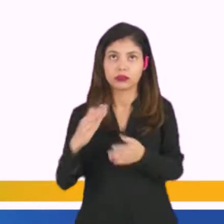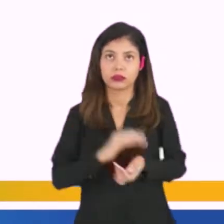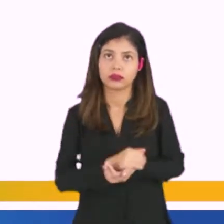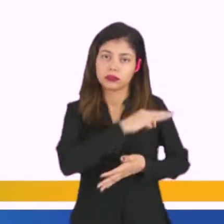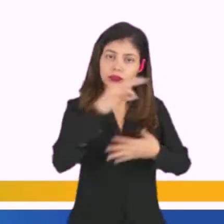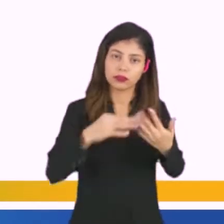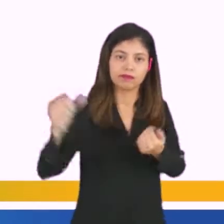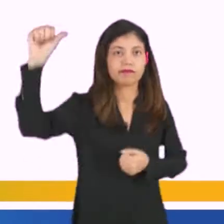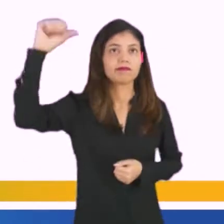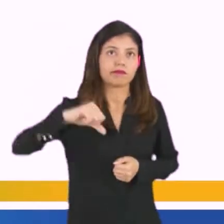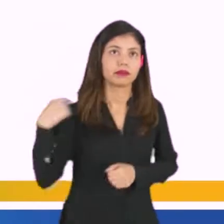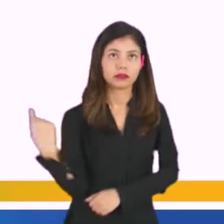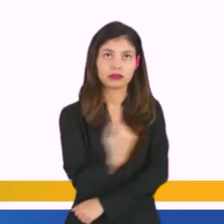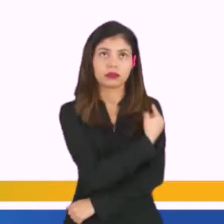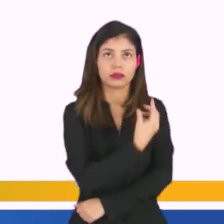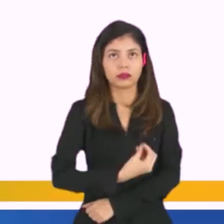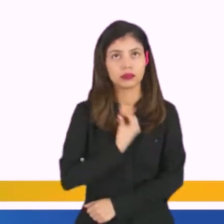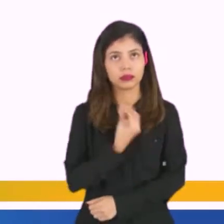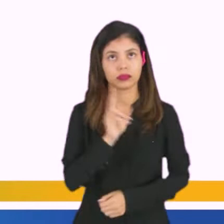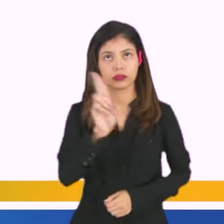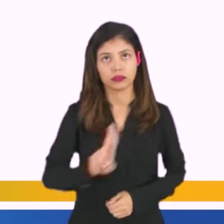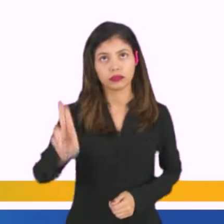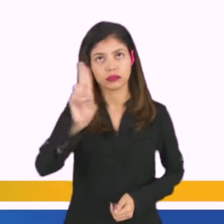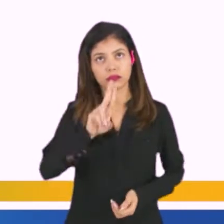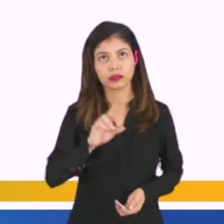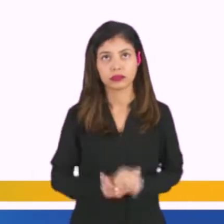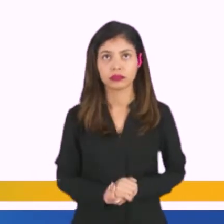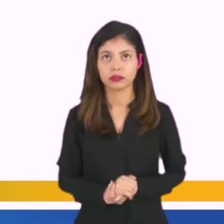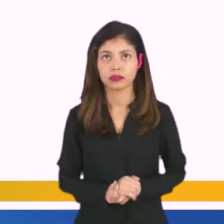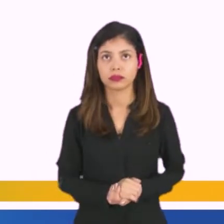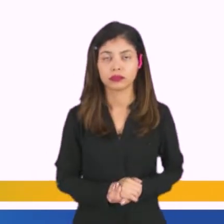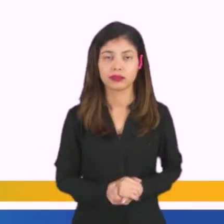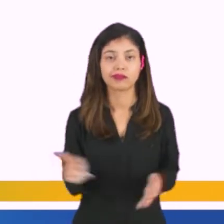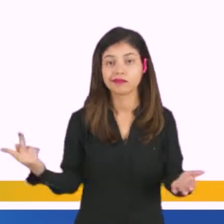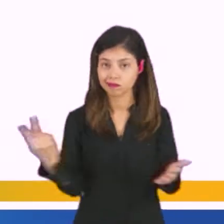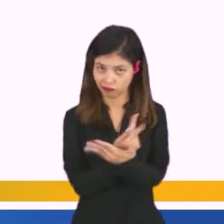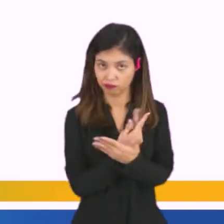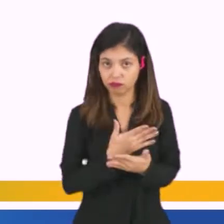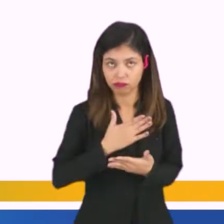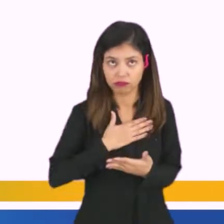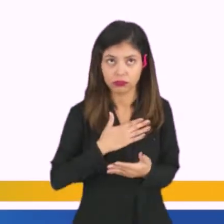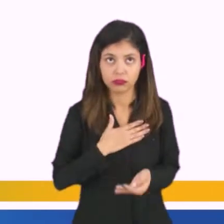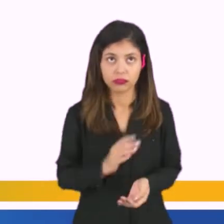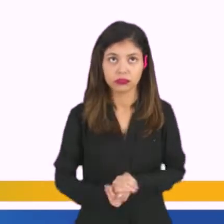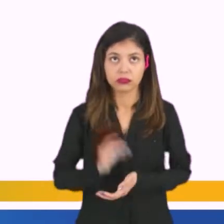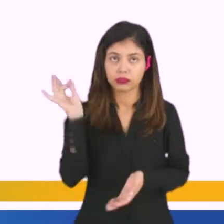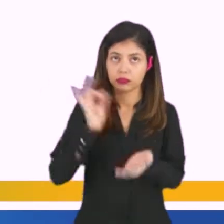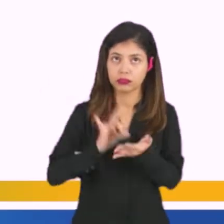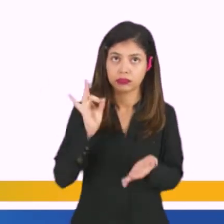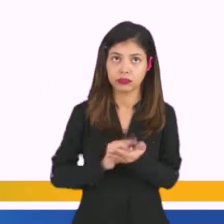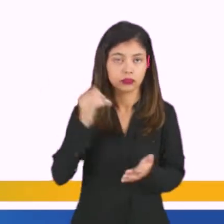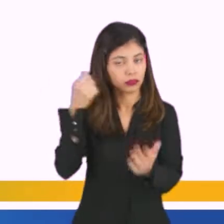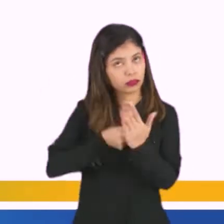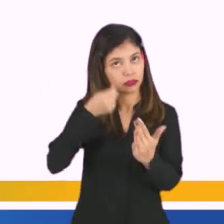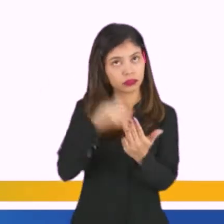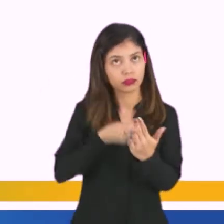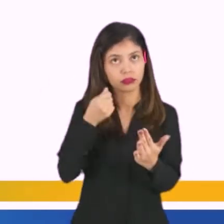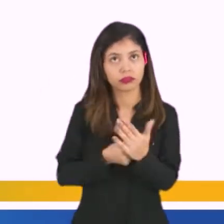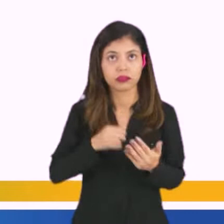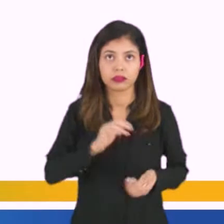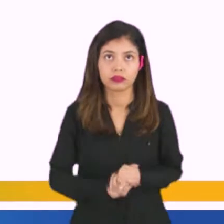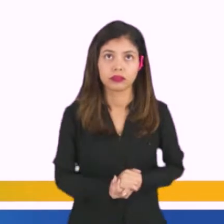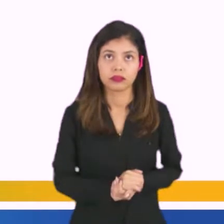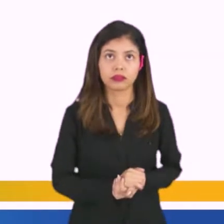elemento negativo em nossas vidas quando é usado para nos enganar, se tornando um verdadeiro